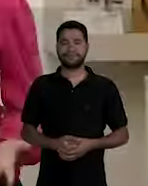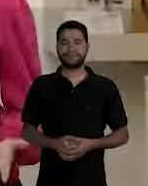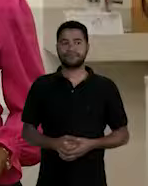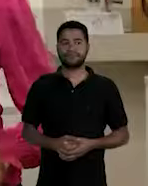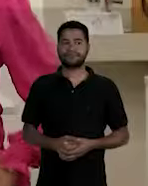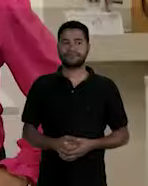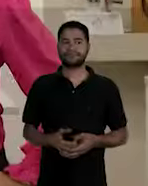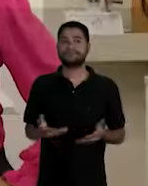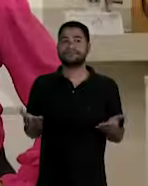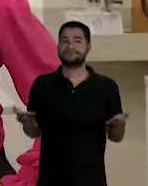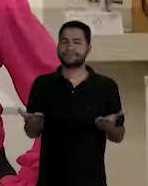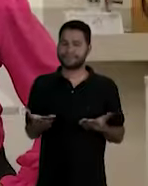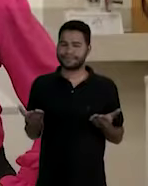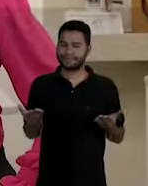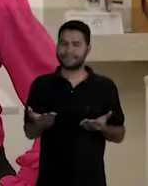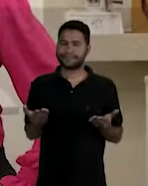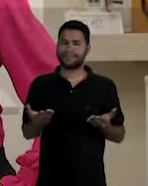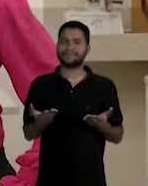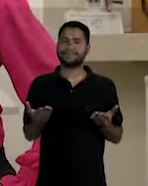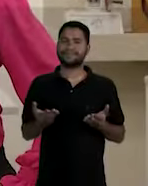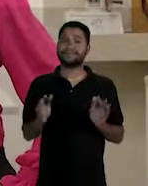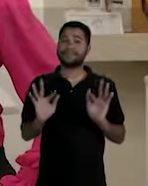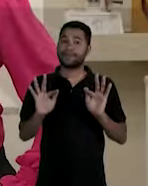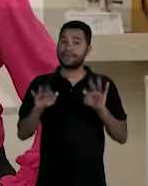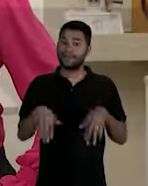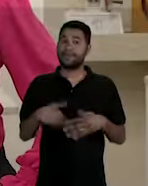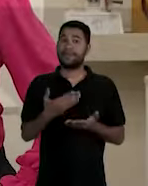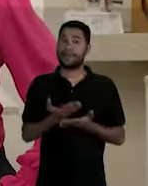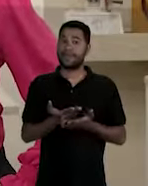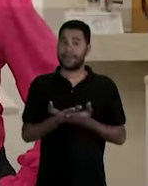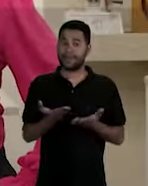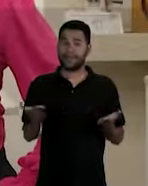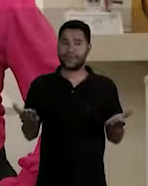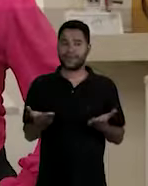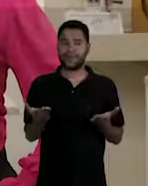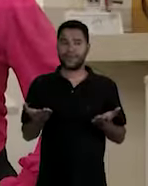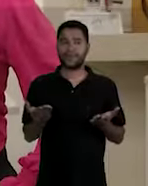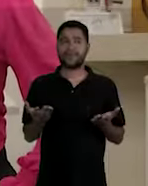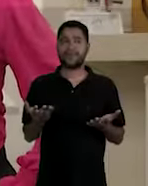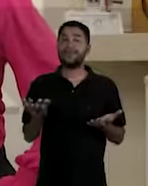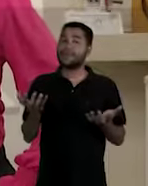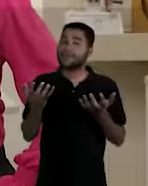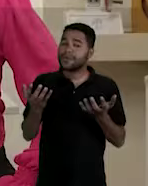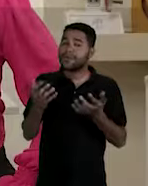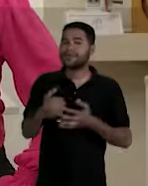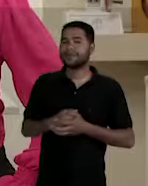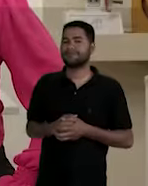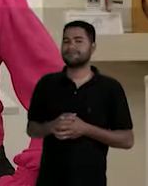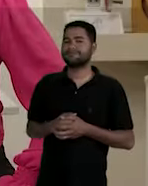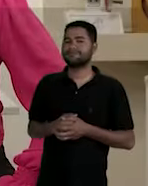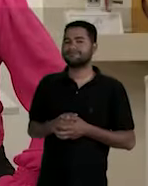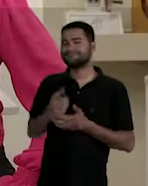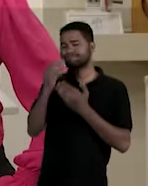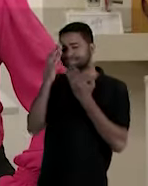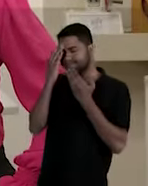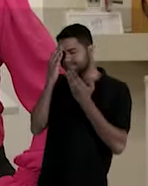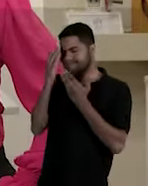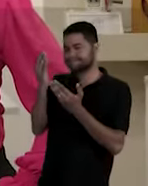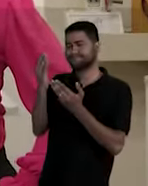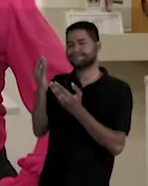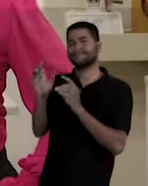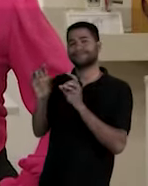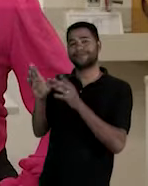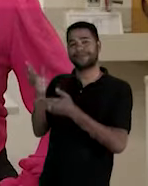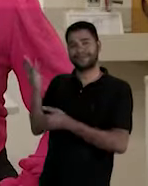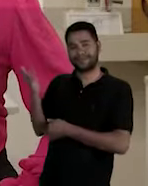E agora chegamos ao final da nossa aula e eu gostaria de fazer um agradecimento